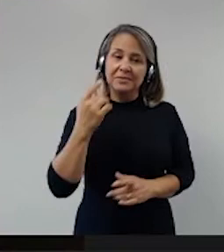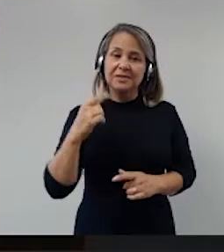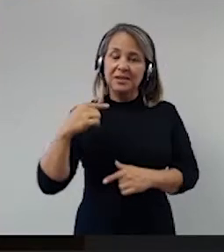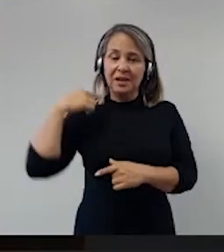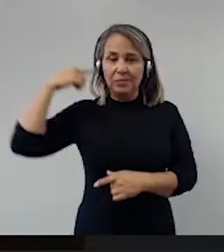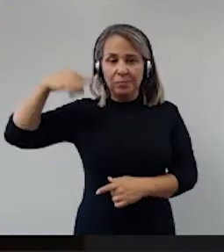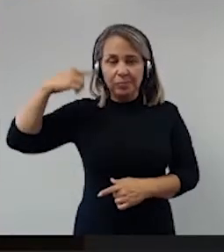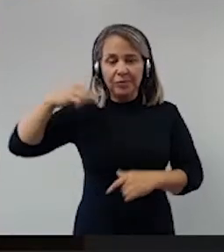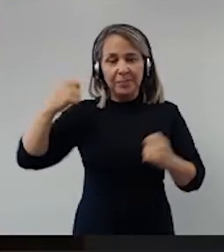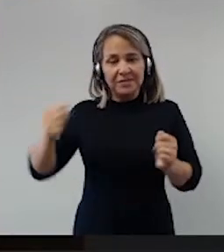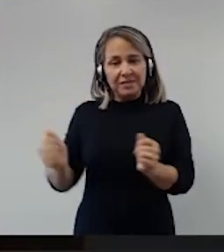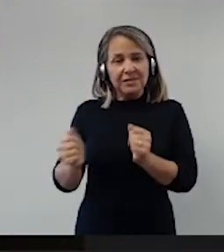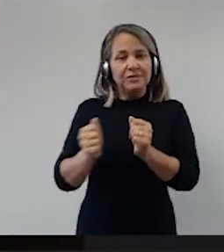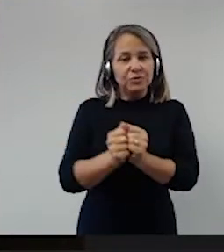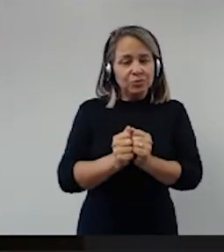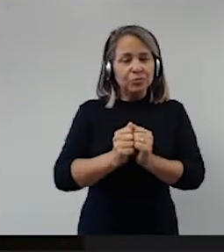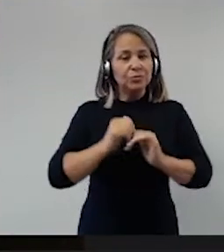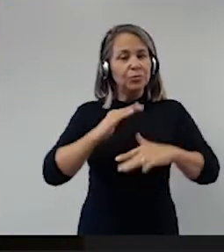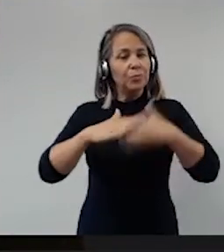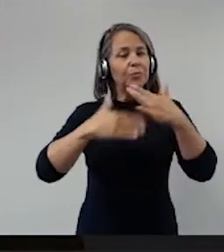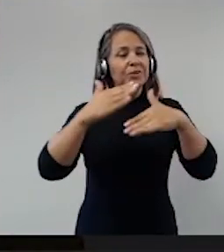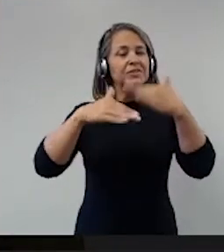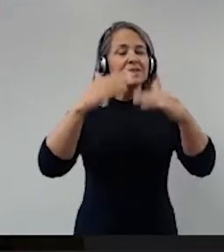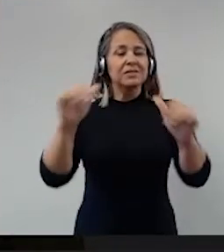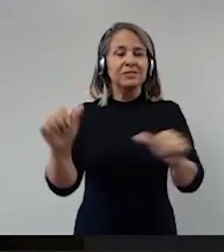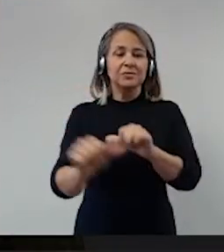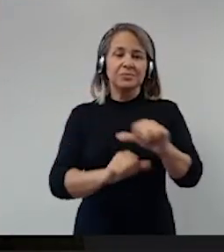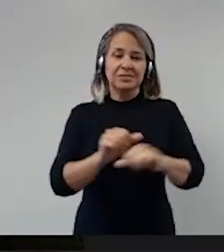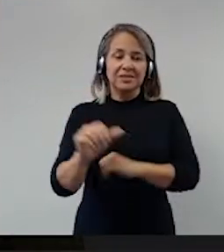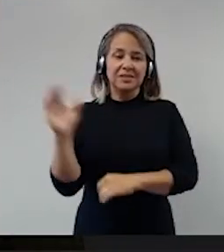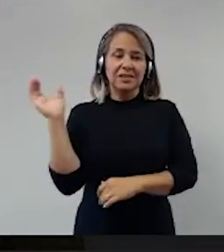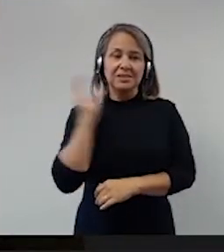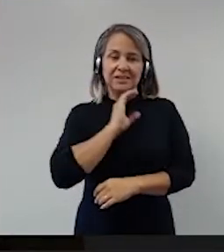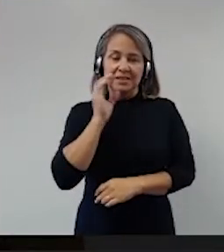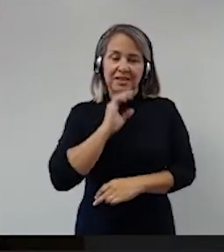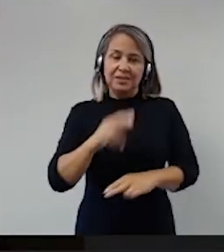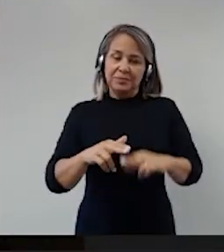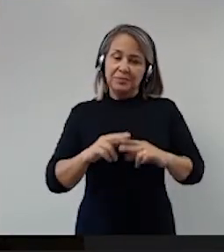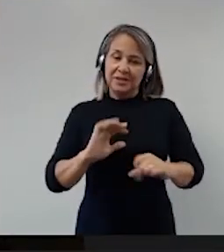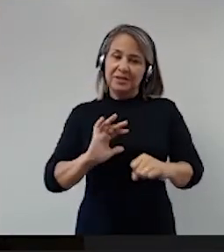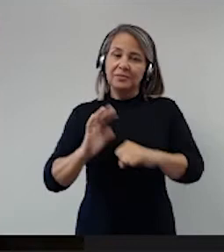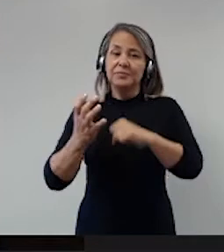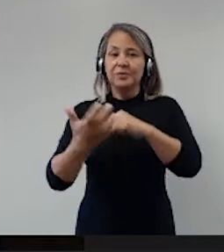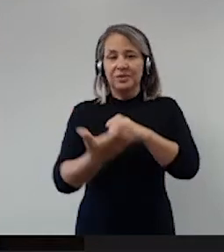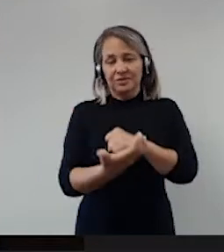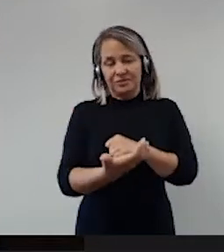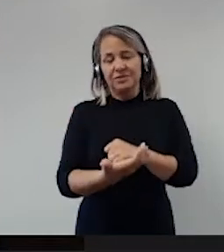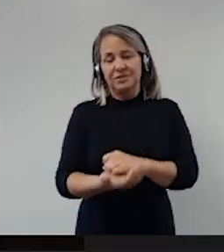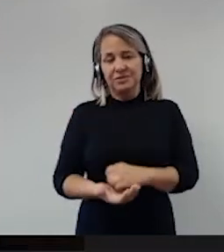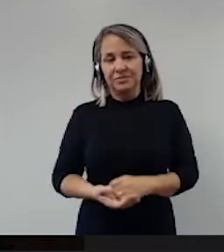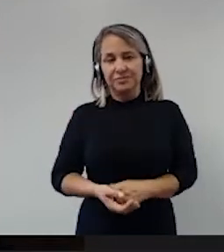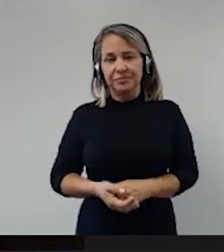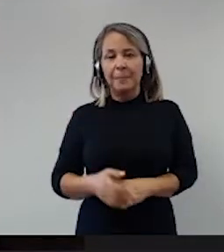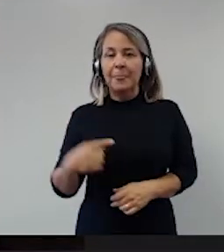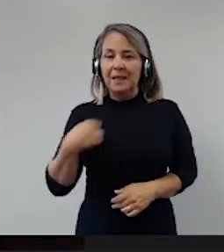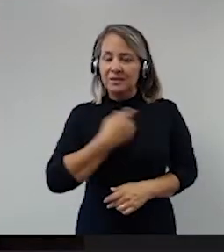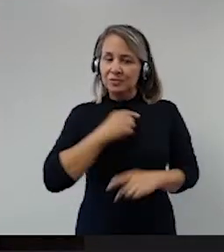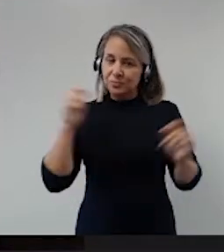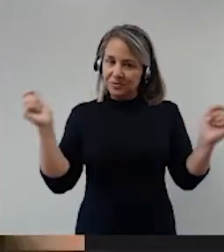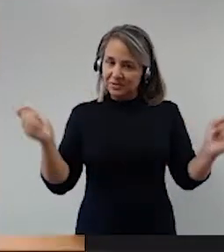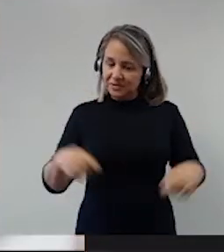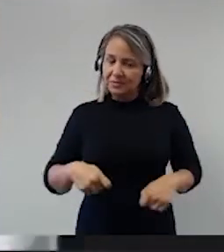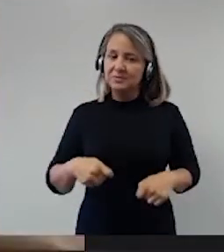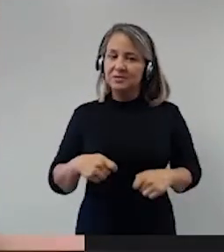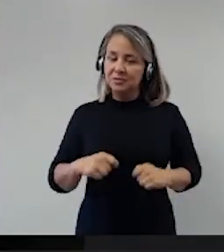venha acompanhar todo esse processo que agora foi acelerado com a pandemia, para que a gente possa estar